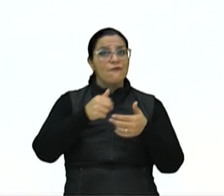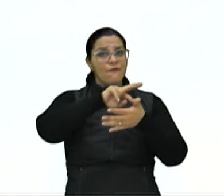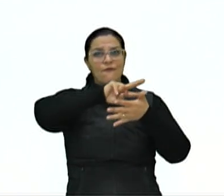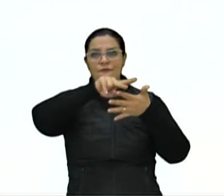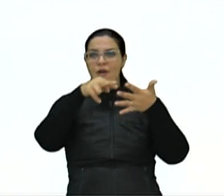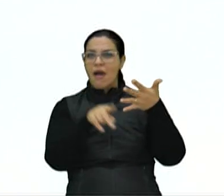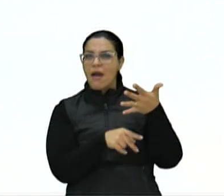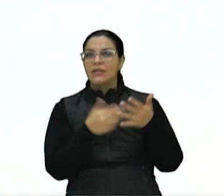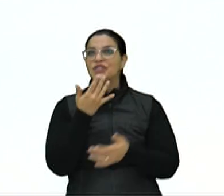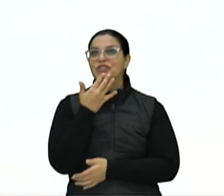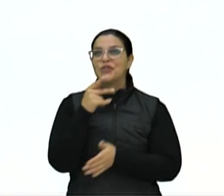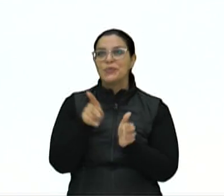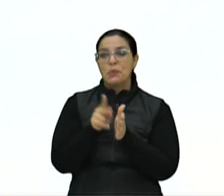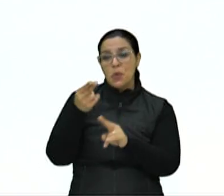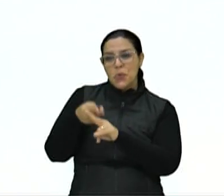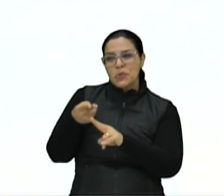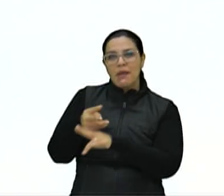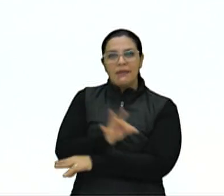variedade de tons